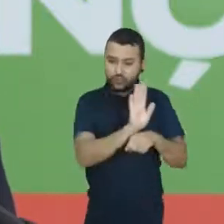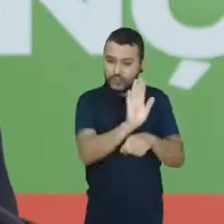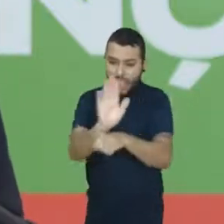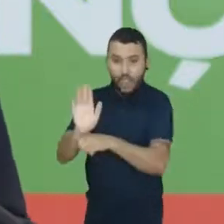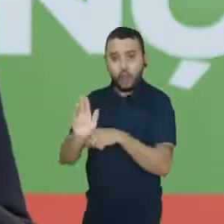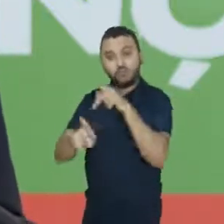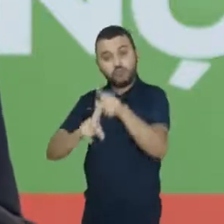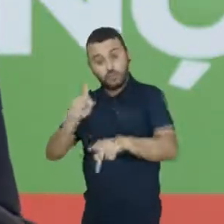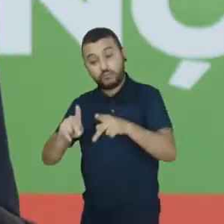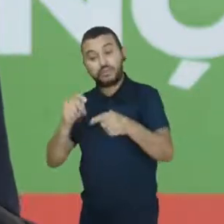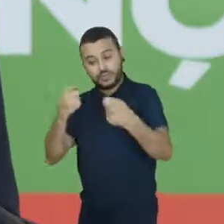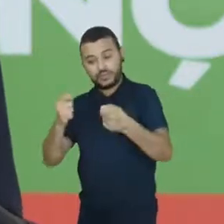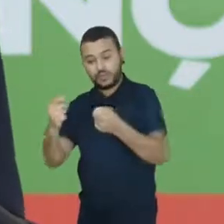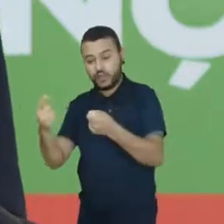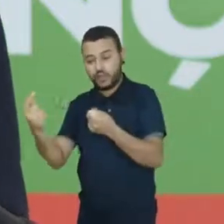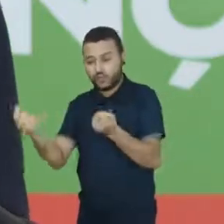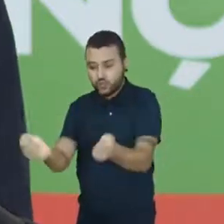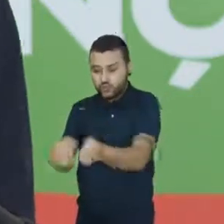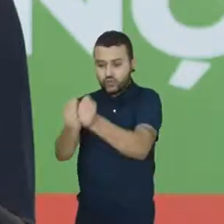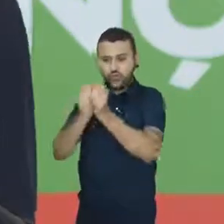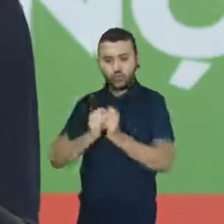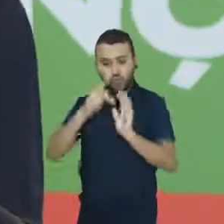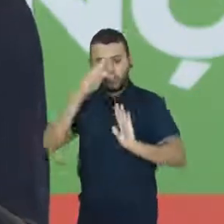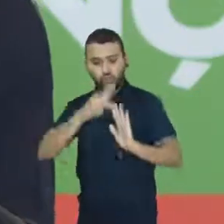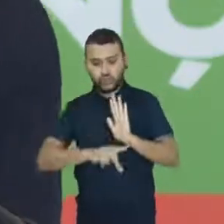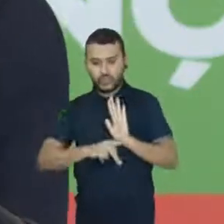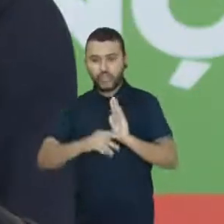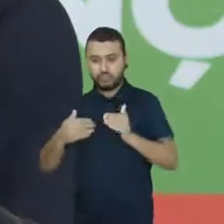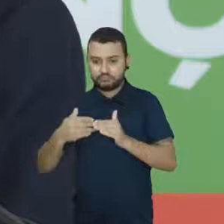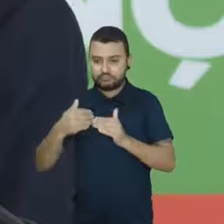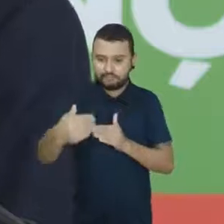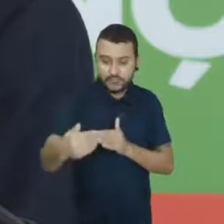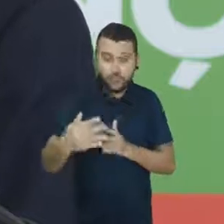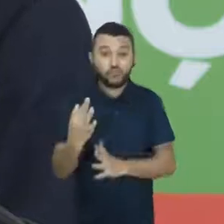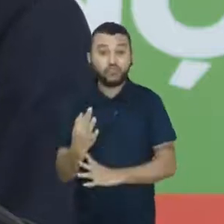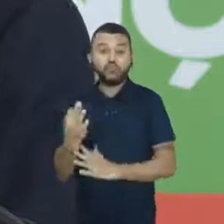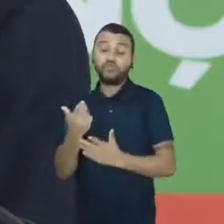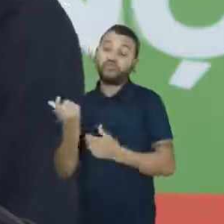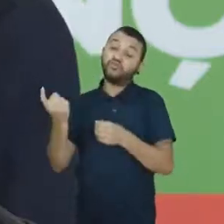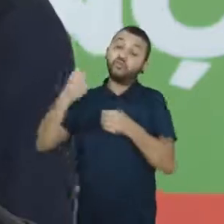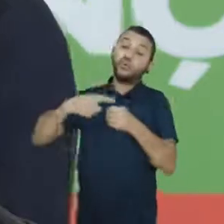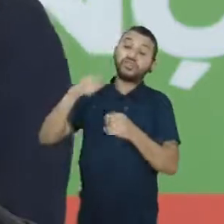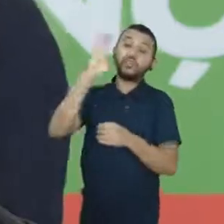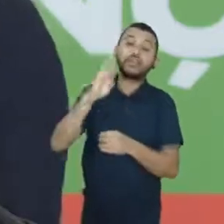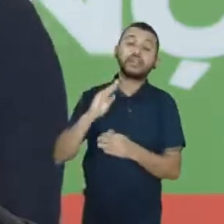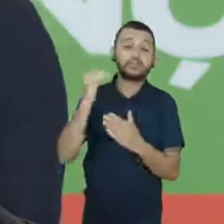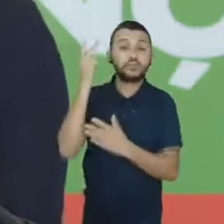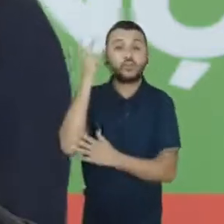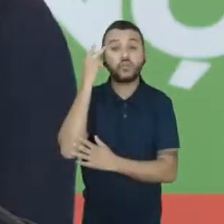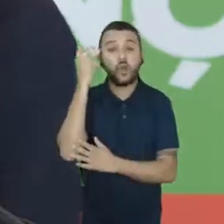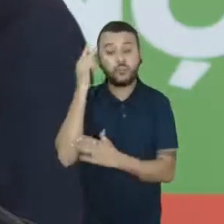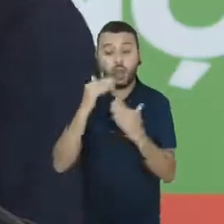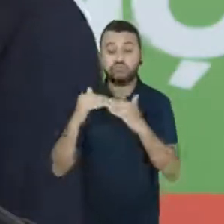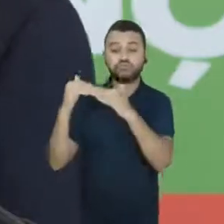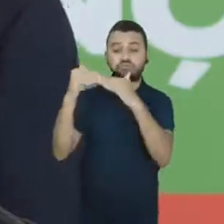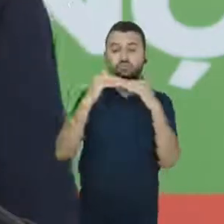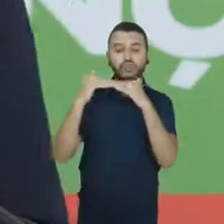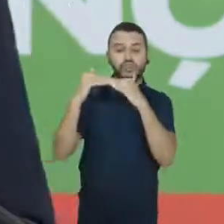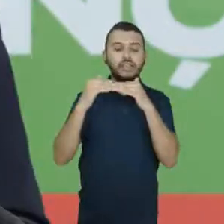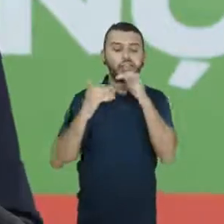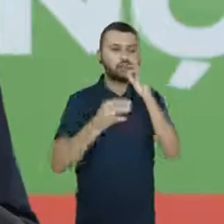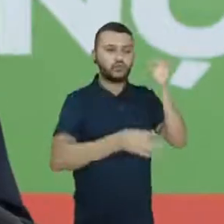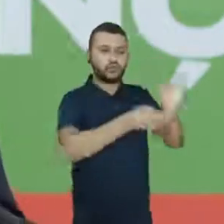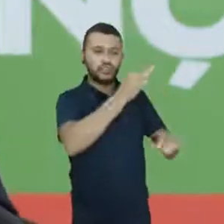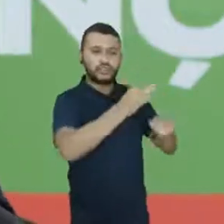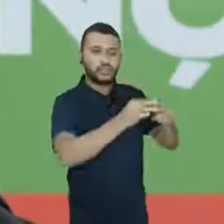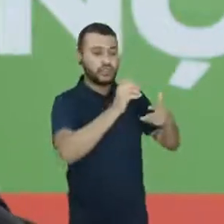processo. Nós temos que fazer o Brasil voltar à normalidade. O Poder Judiciário cumprir com as suas funções, o Poder